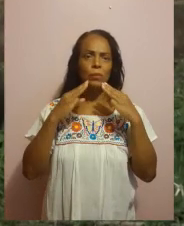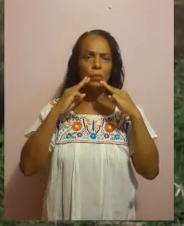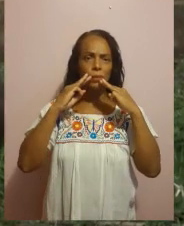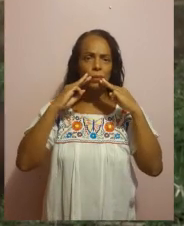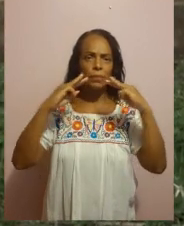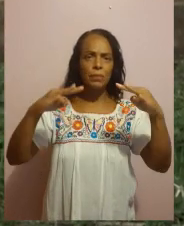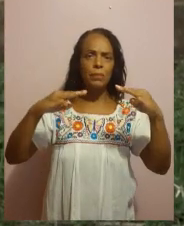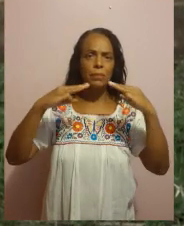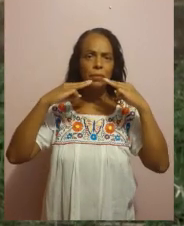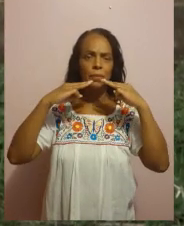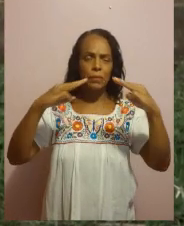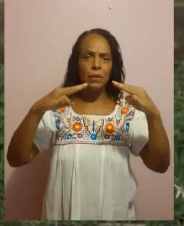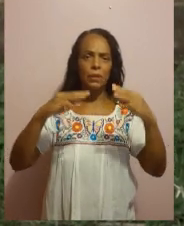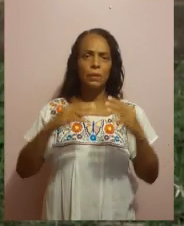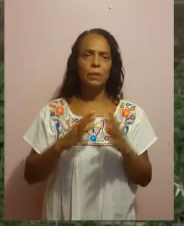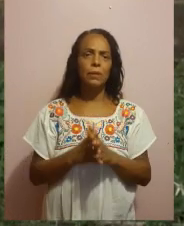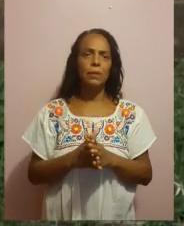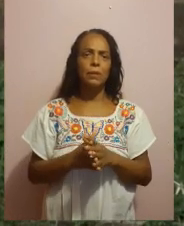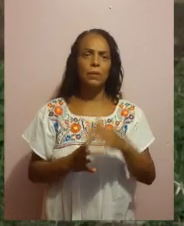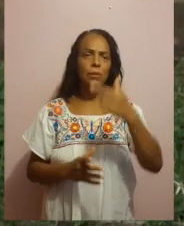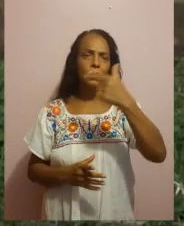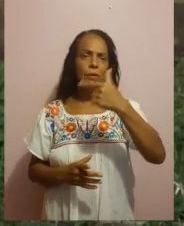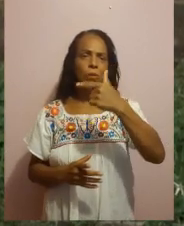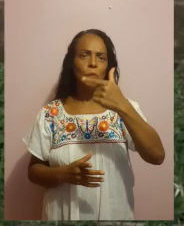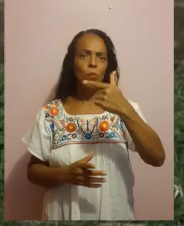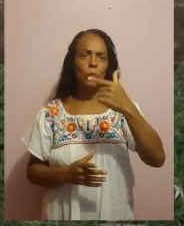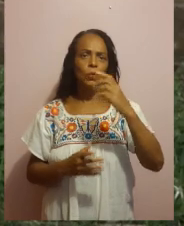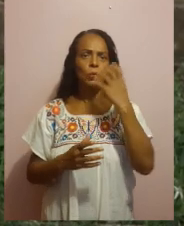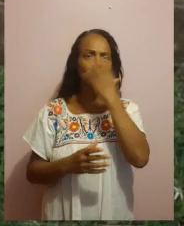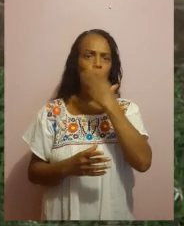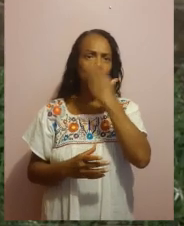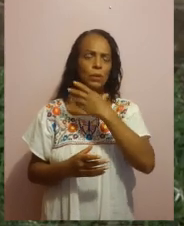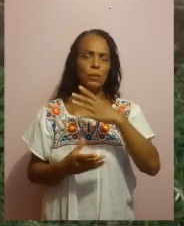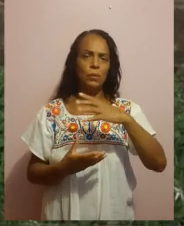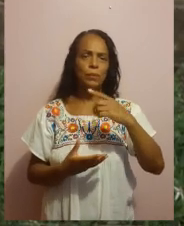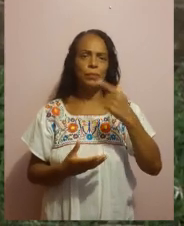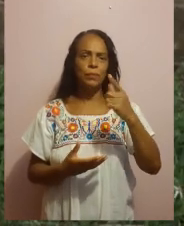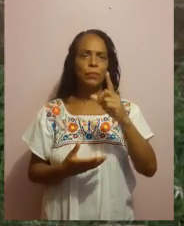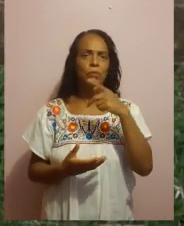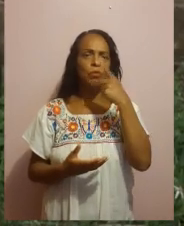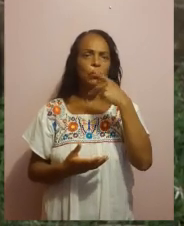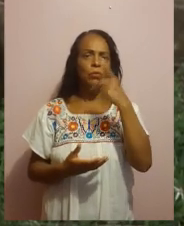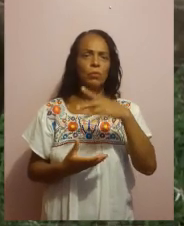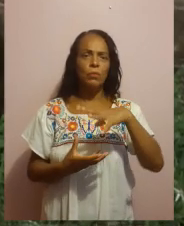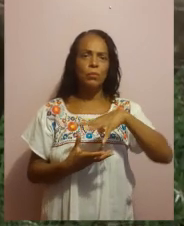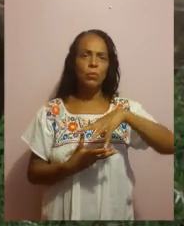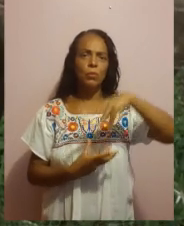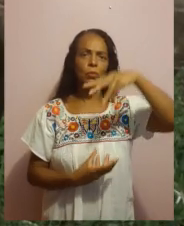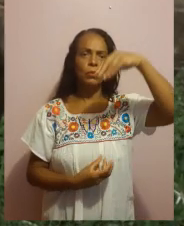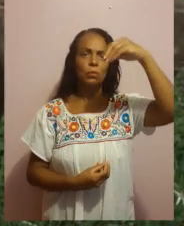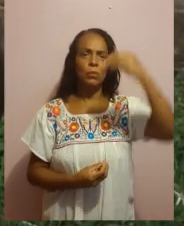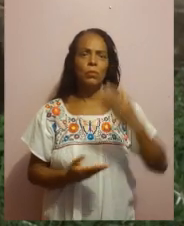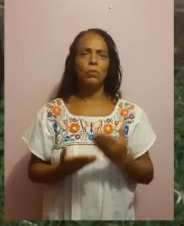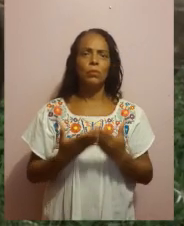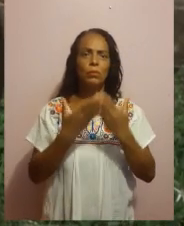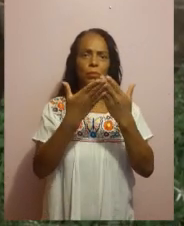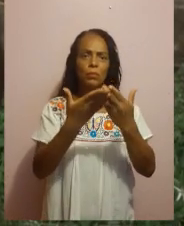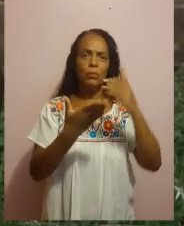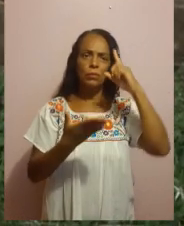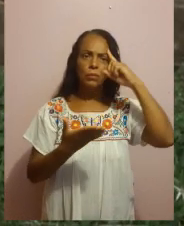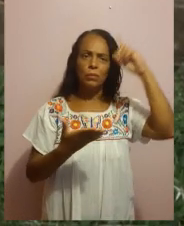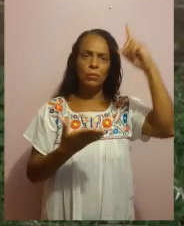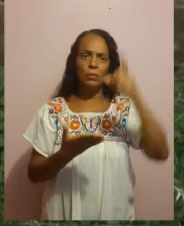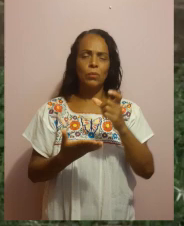ela passou, ele recebeu: a tua alma entrega a Deus e o